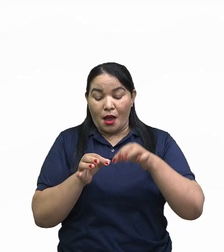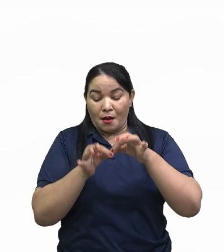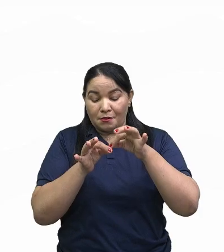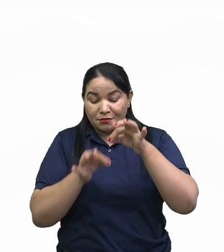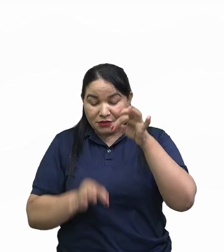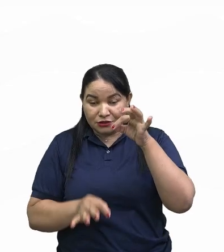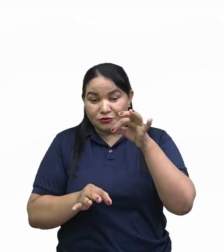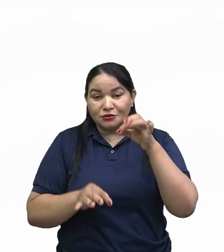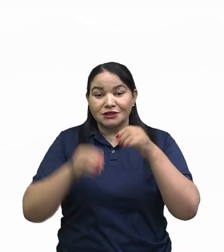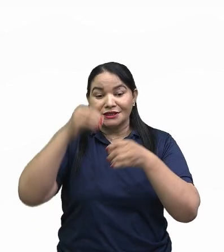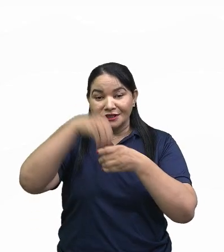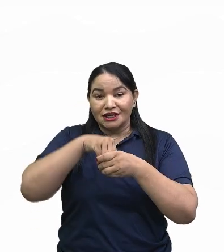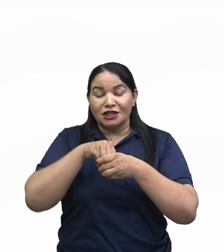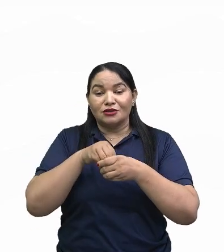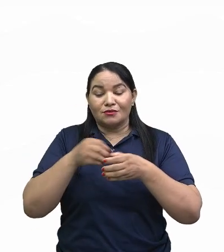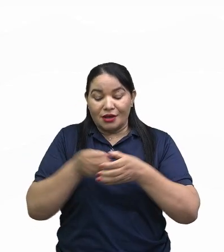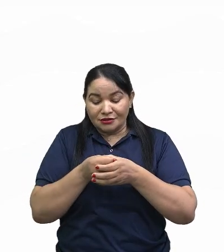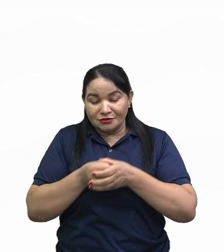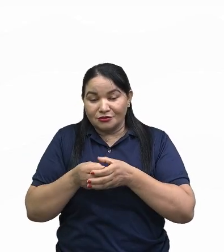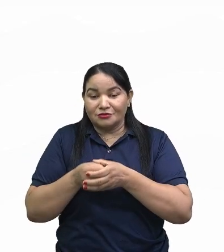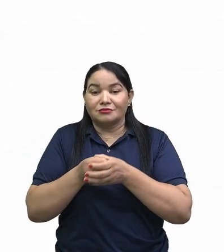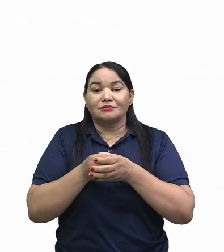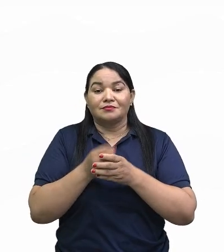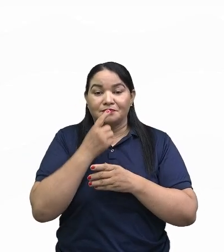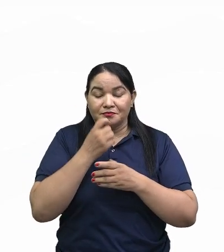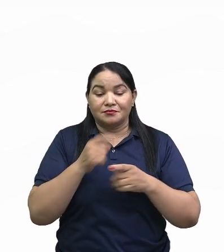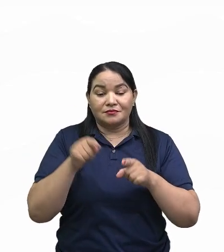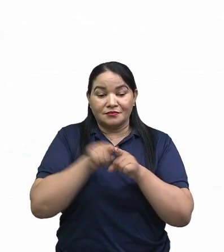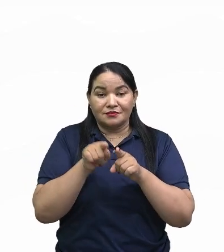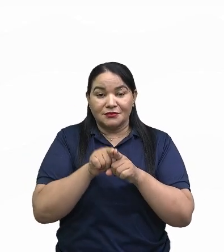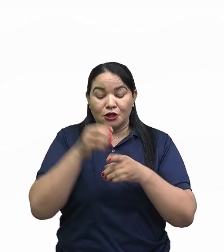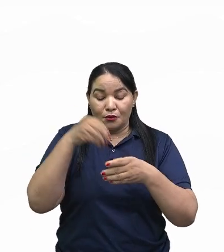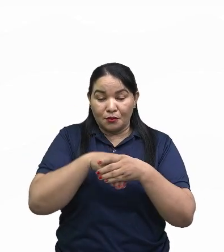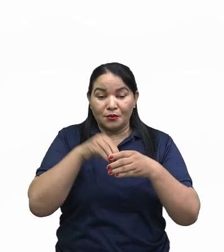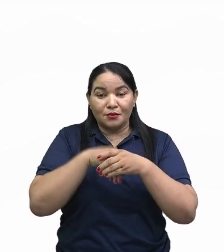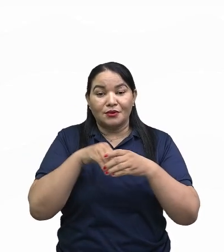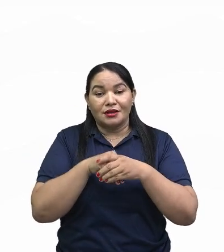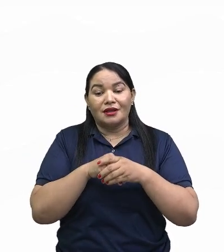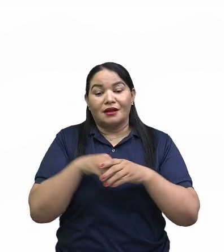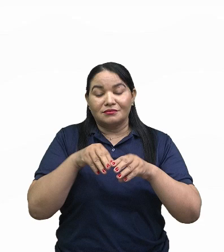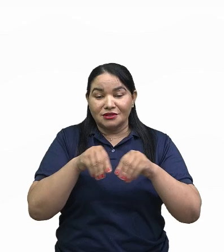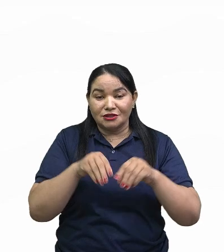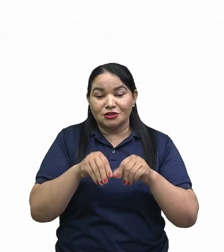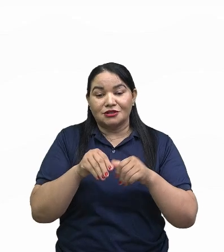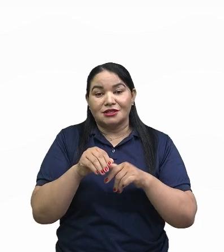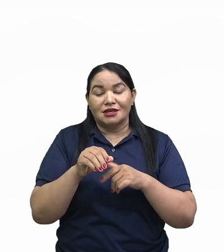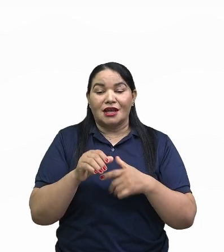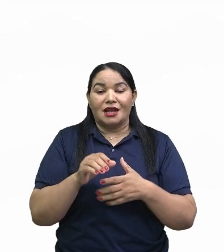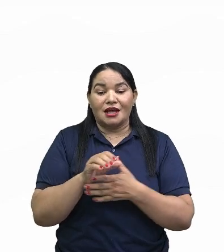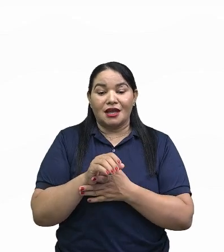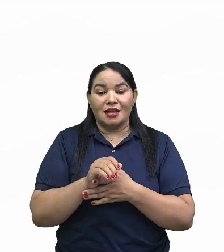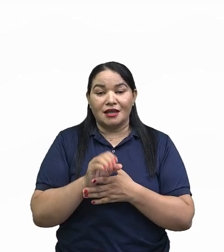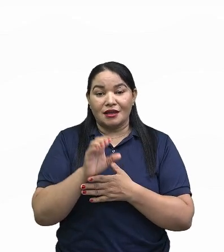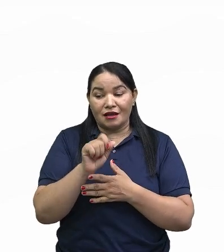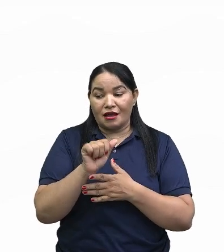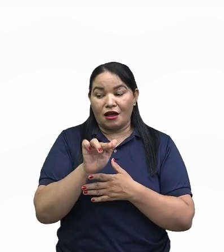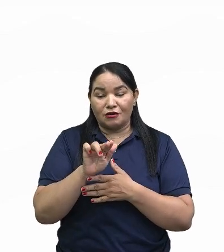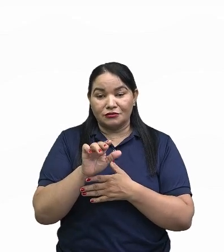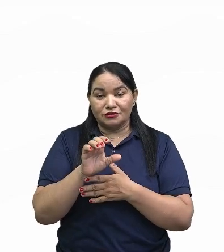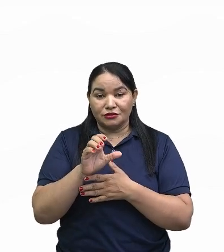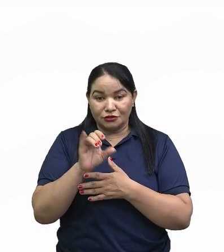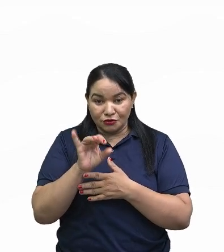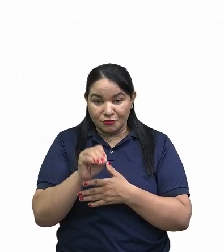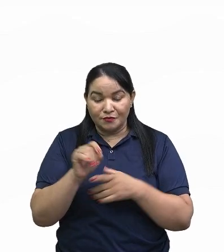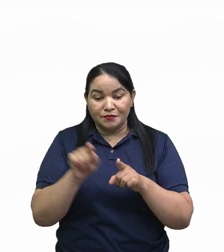ocorre a produção de células sanguíneas. Além do armazenamento de sais minerais como o cálcio, né? A gente sabe ali que existem